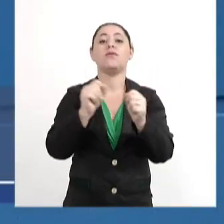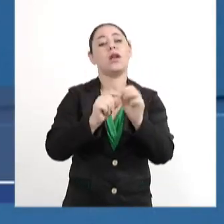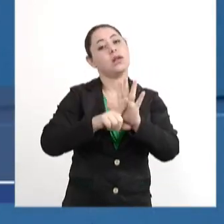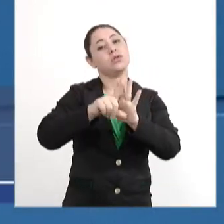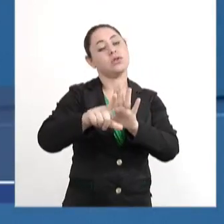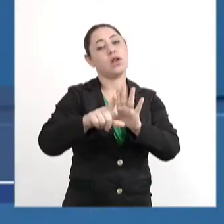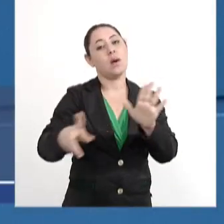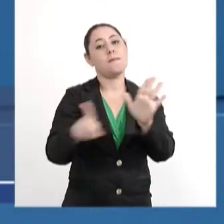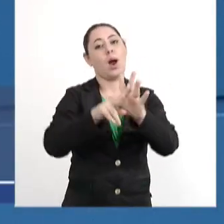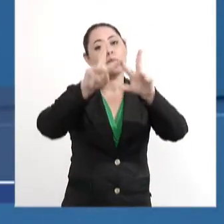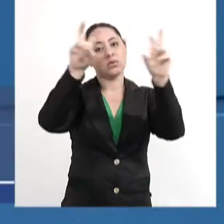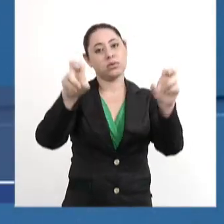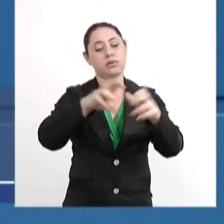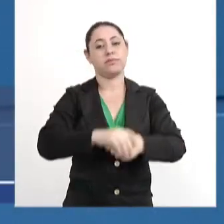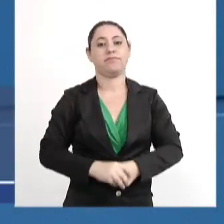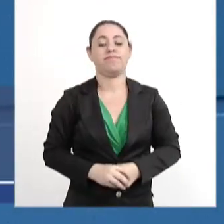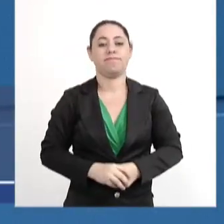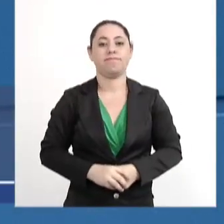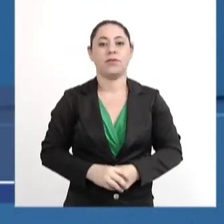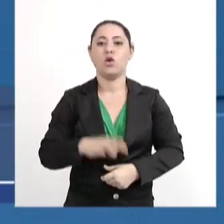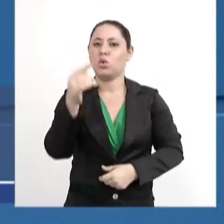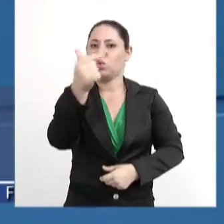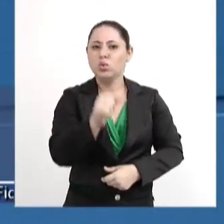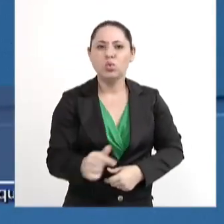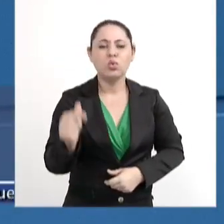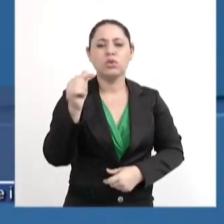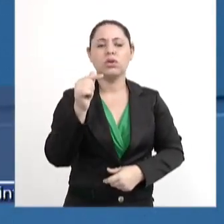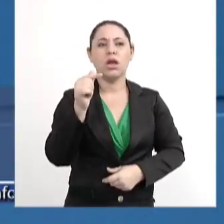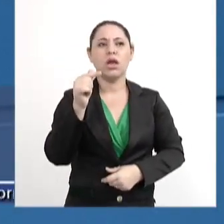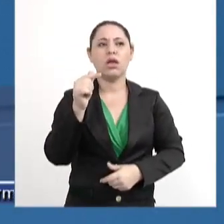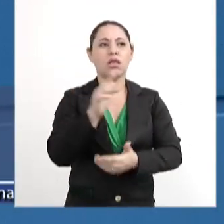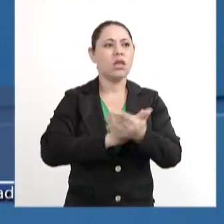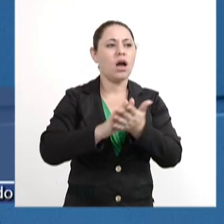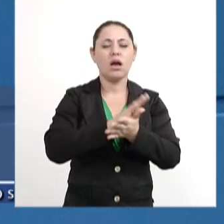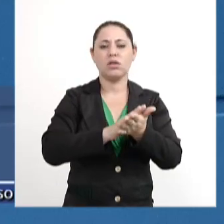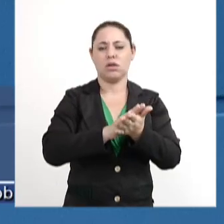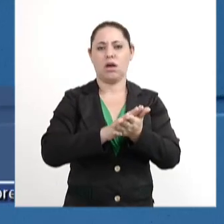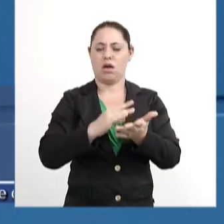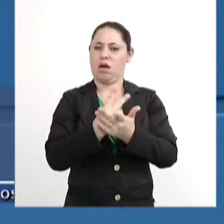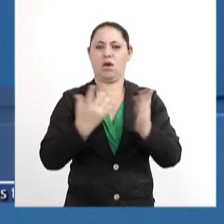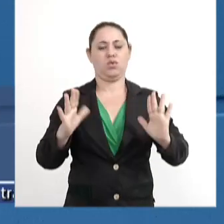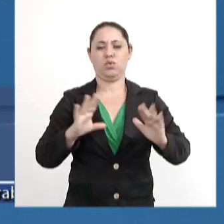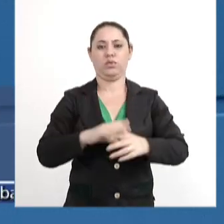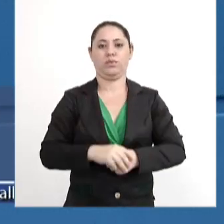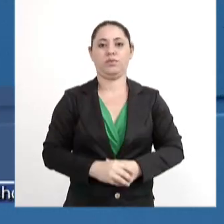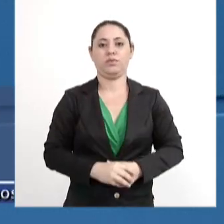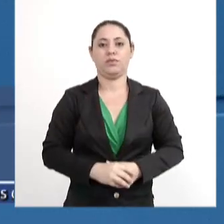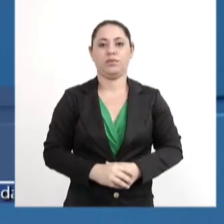sobre esse tema. Não há nenhum tipo de impasse, pelo contrário.